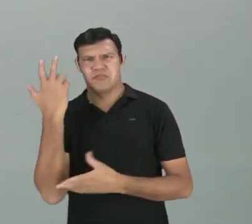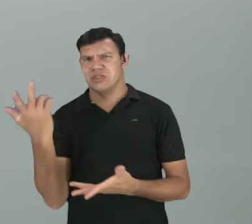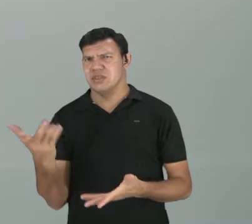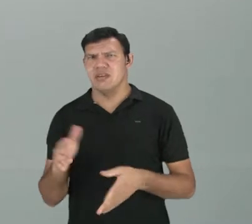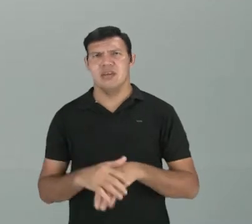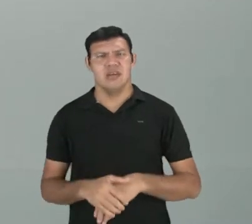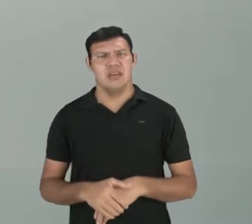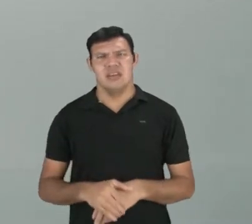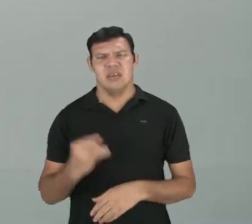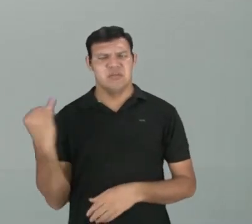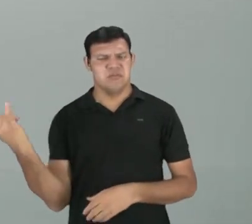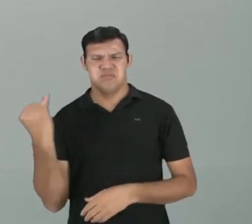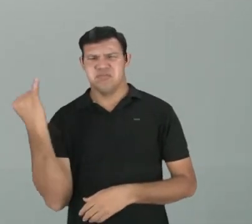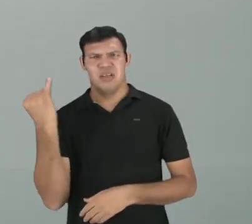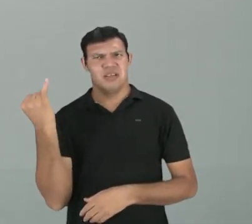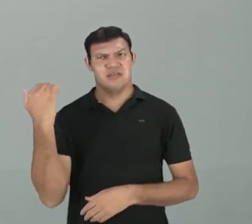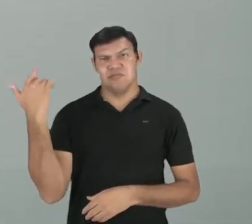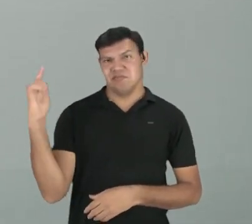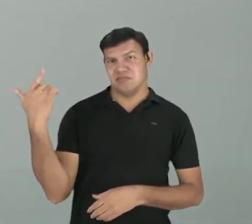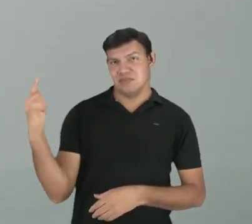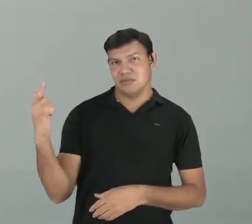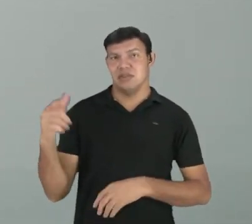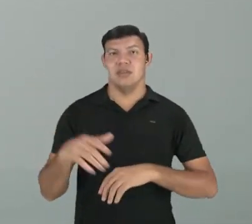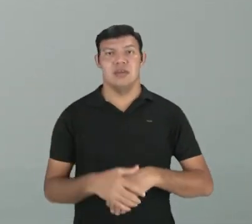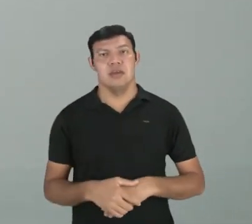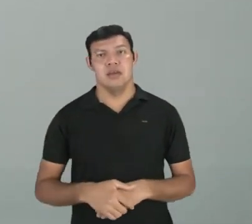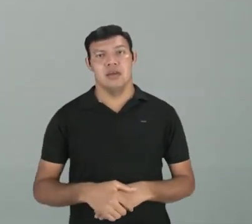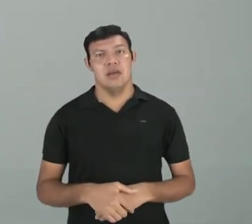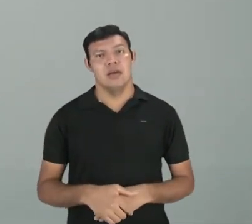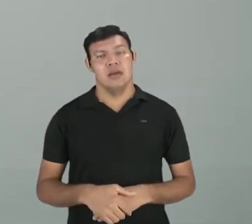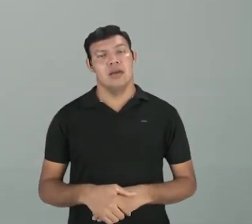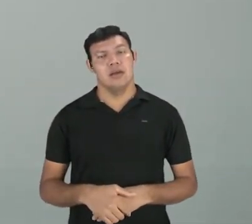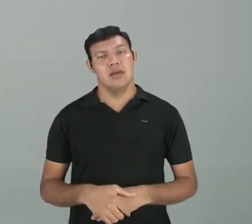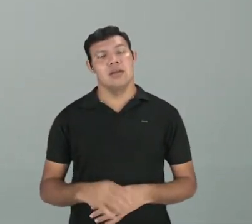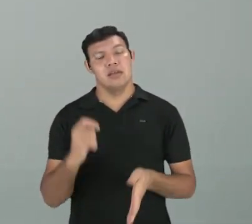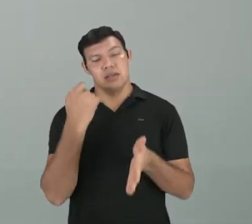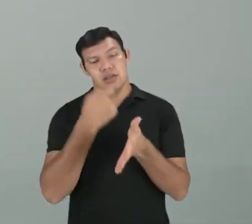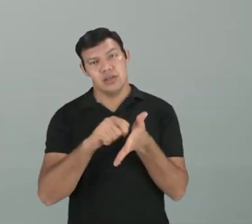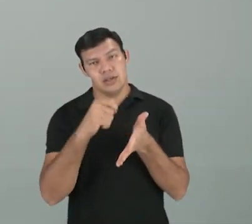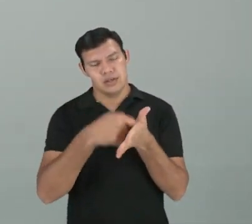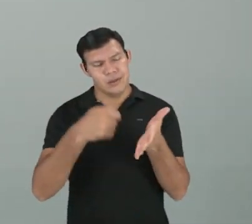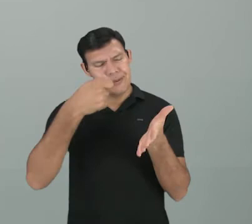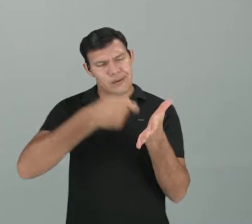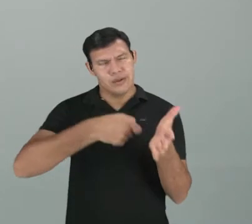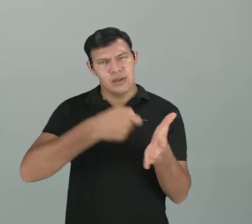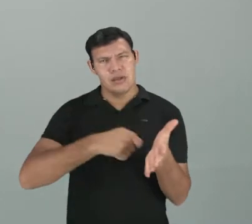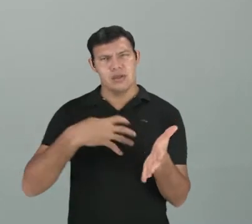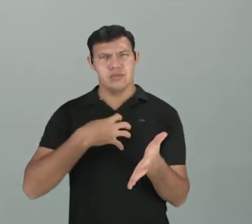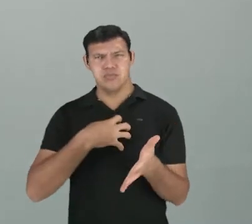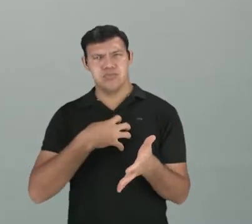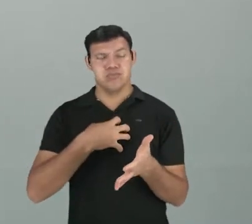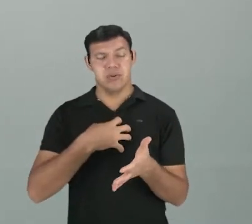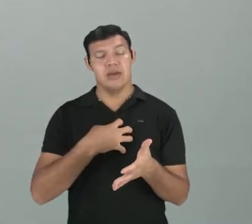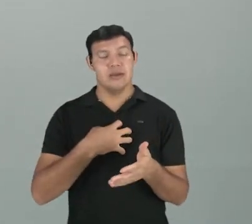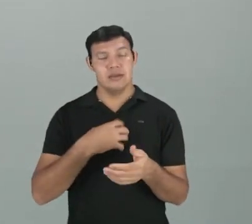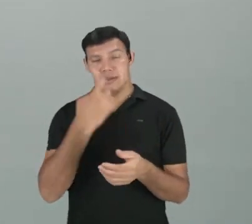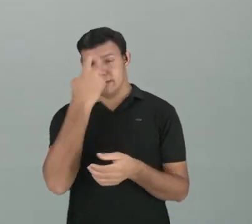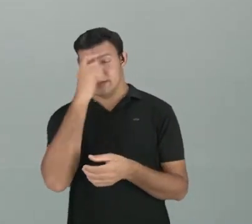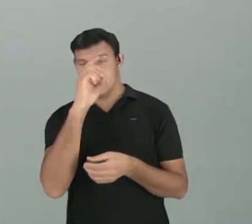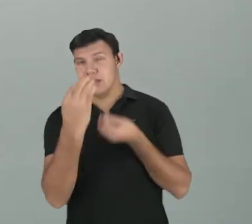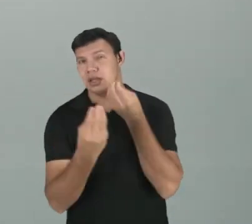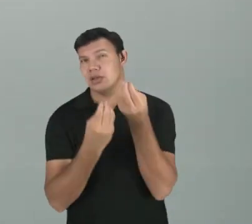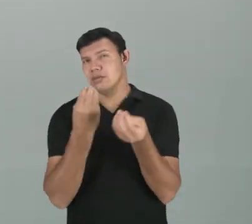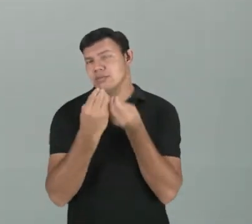importância como eles tratarem de fato, ali com rigor, a forma como ele vai ser feito,